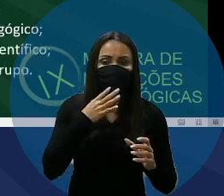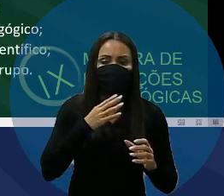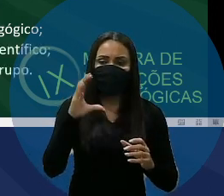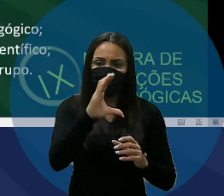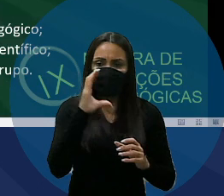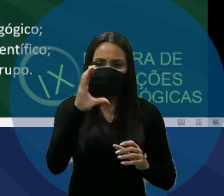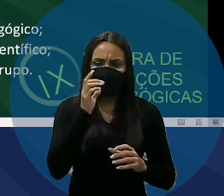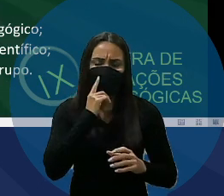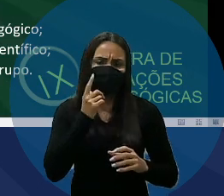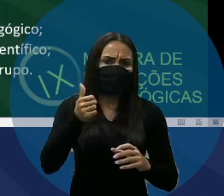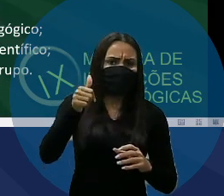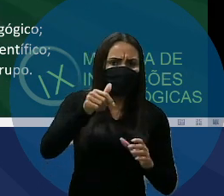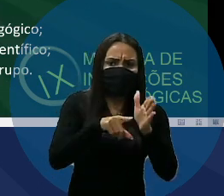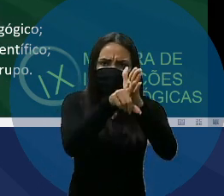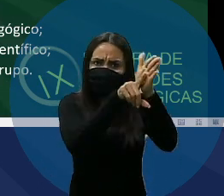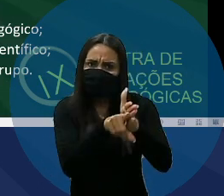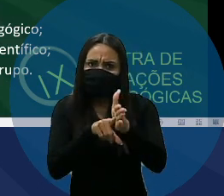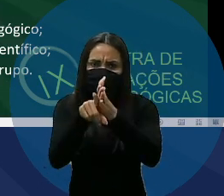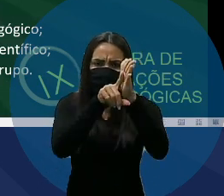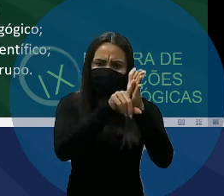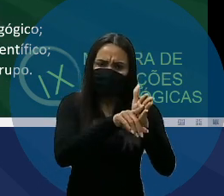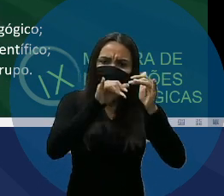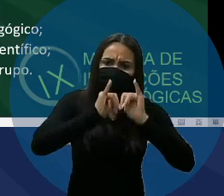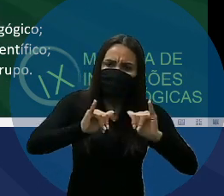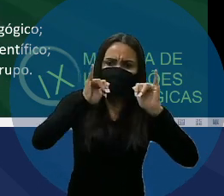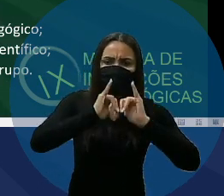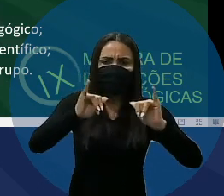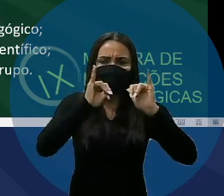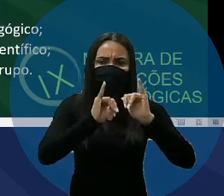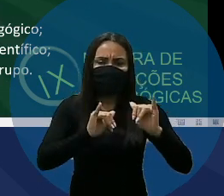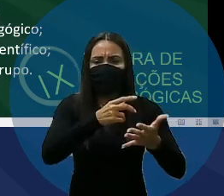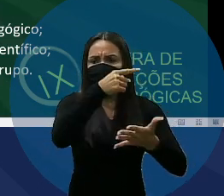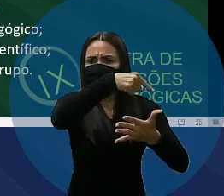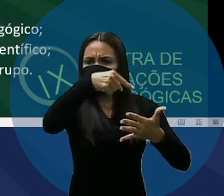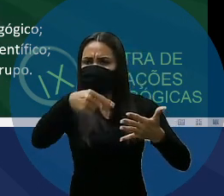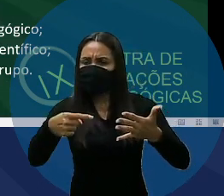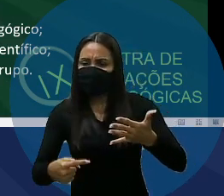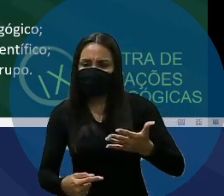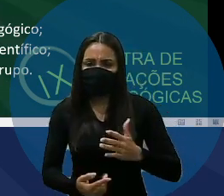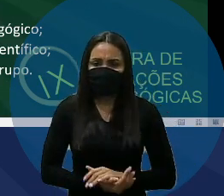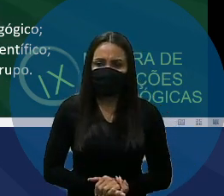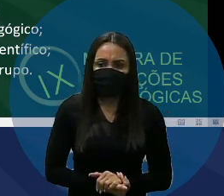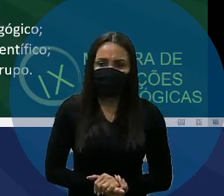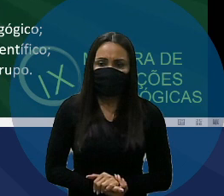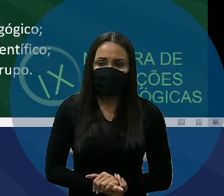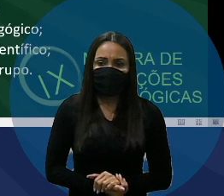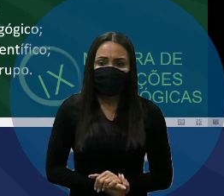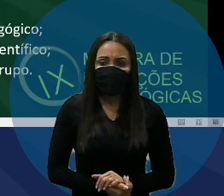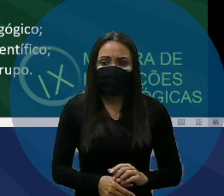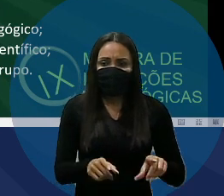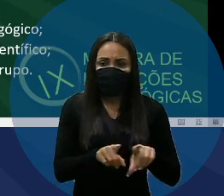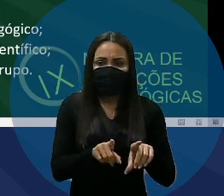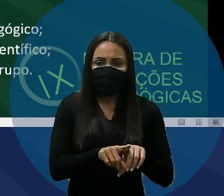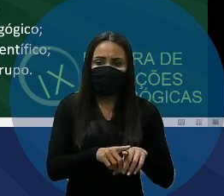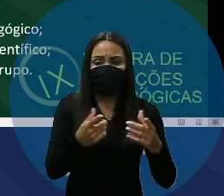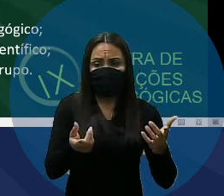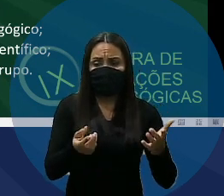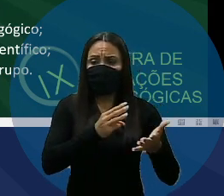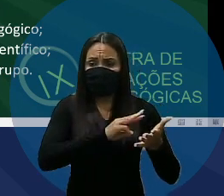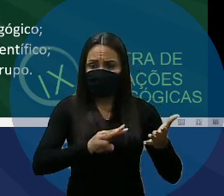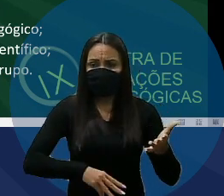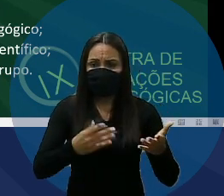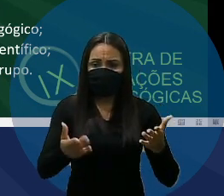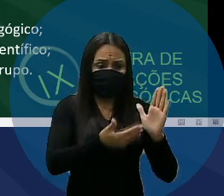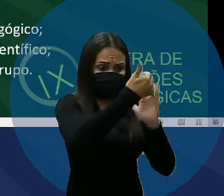realizaram as transformações e tal, a manipulação do ciclo, E a resolução de exercício. Tem uma fichinha de